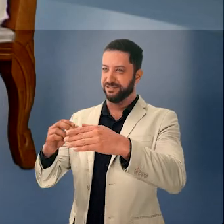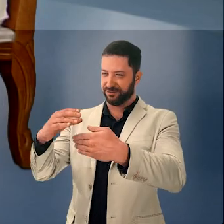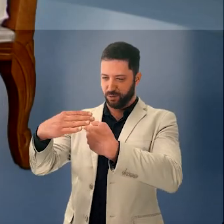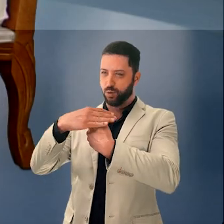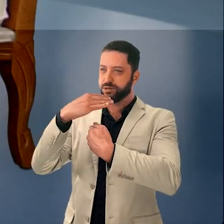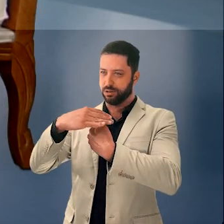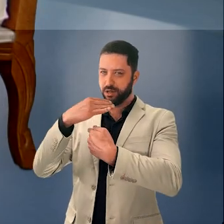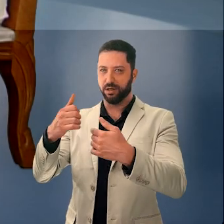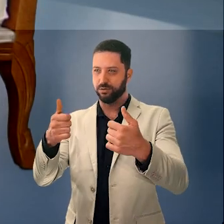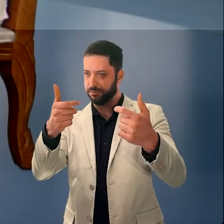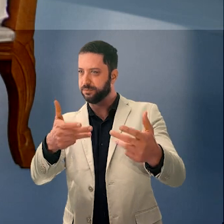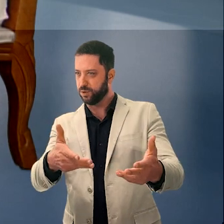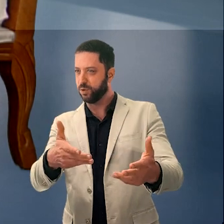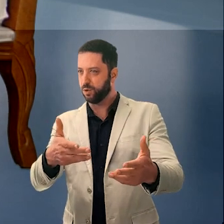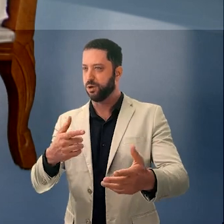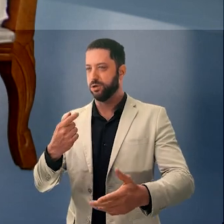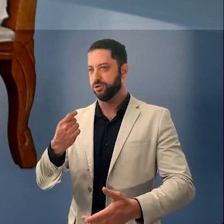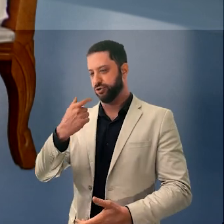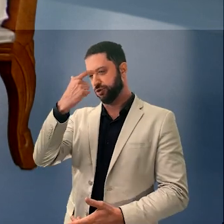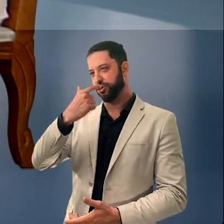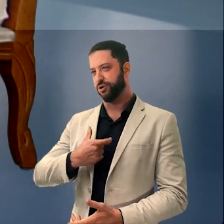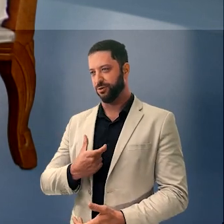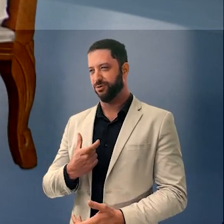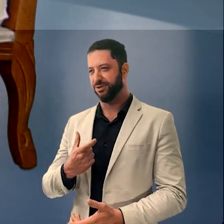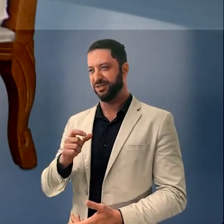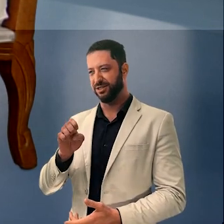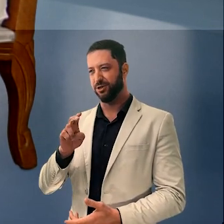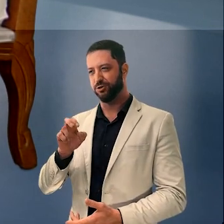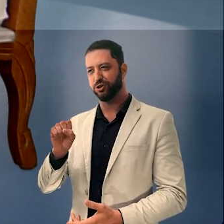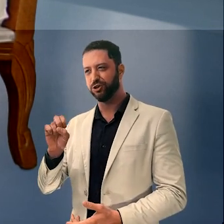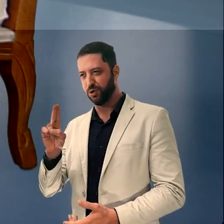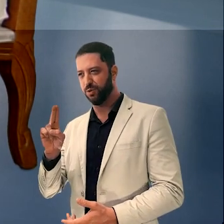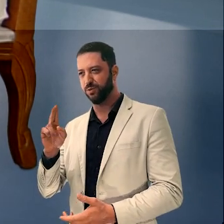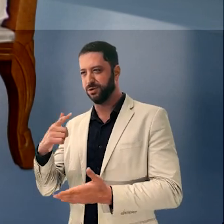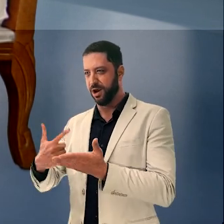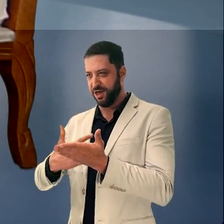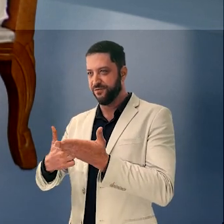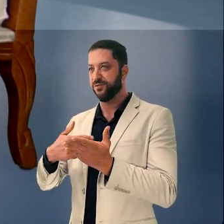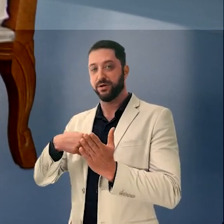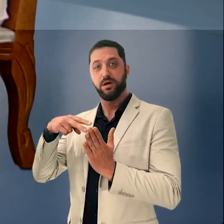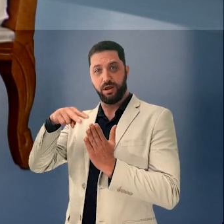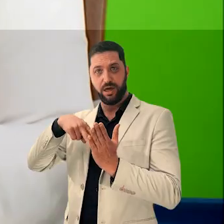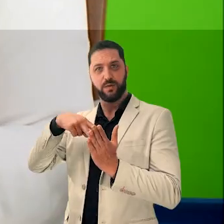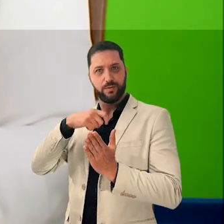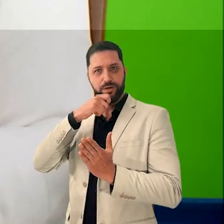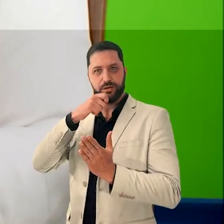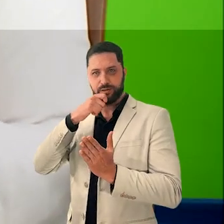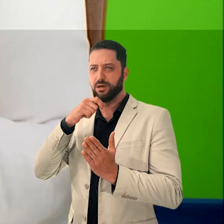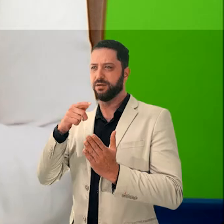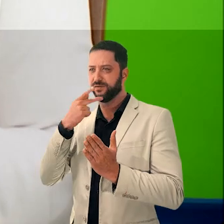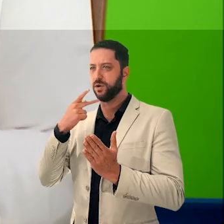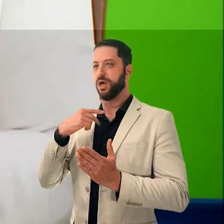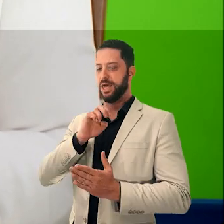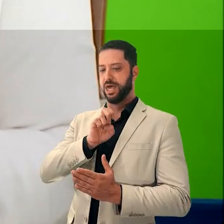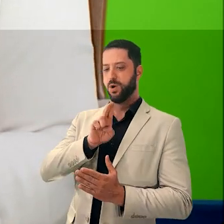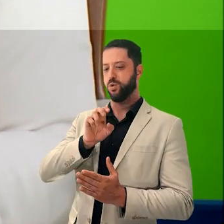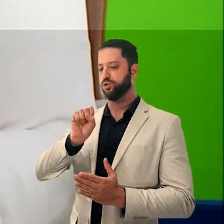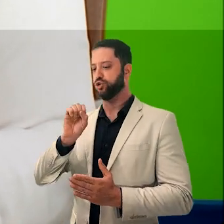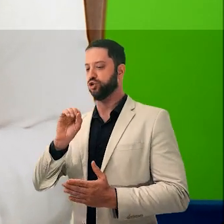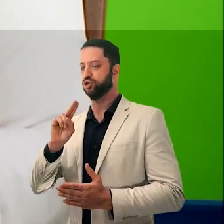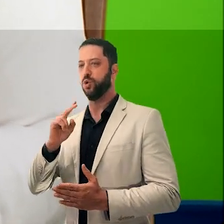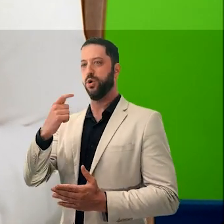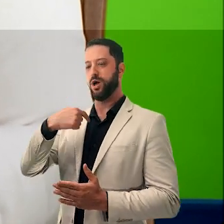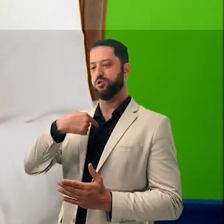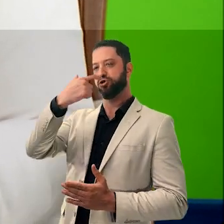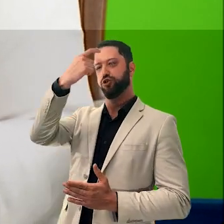conselho que você deu do Eu Sou, Grace, eu acho que você já leu esse livro, mas eu tô lendo ele ainda, ele fala do poder do Eu